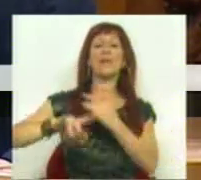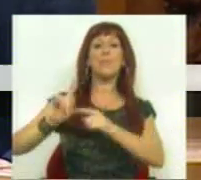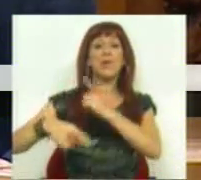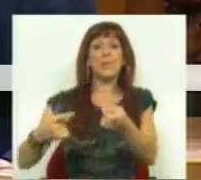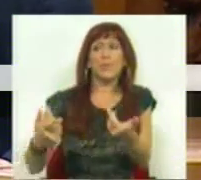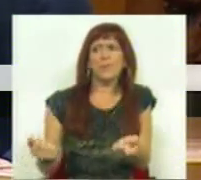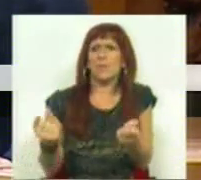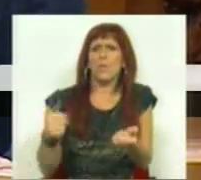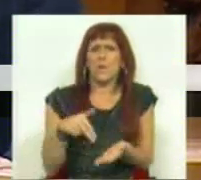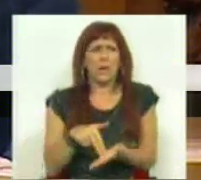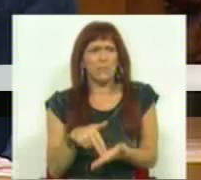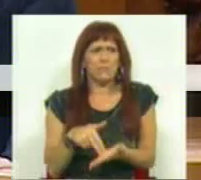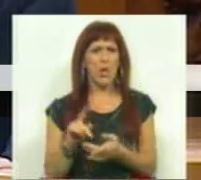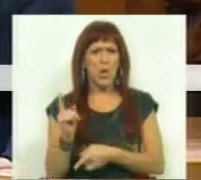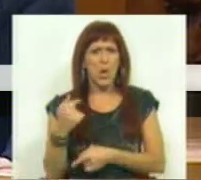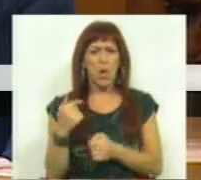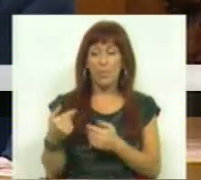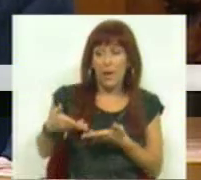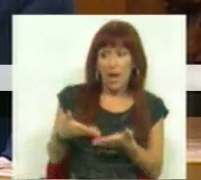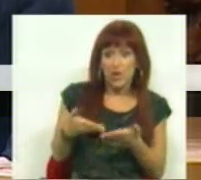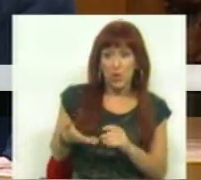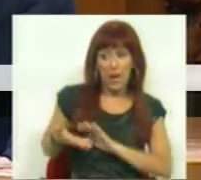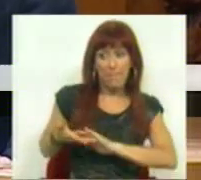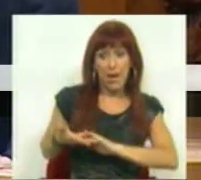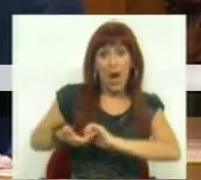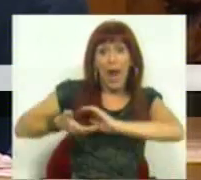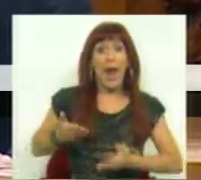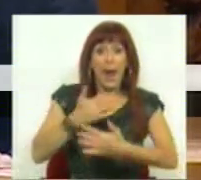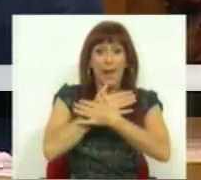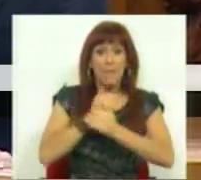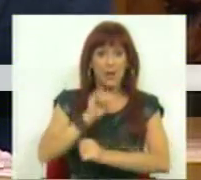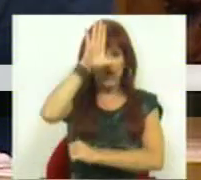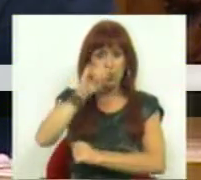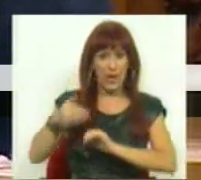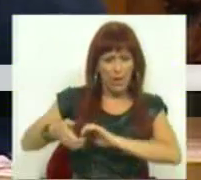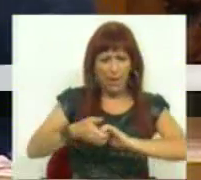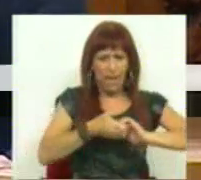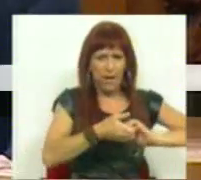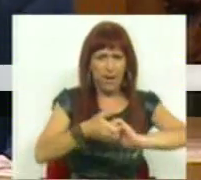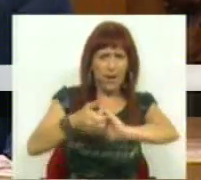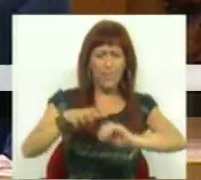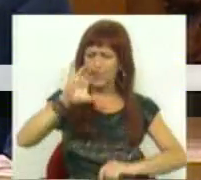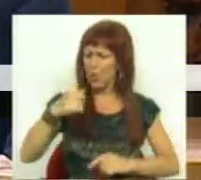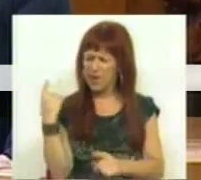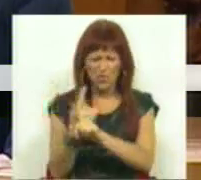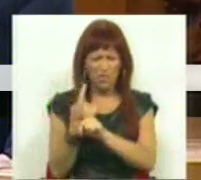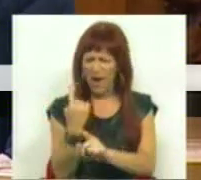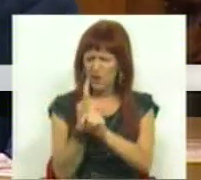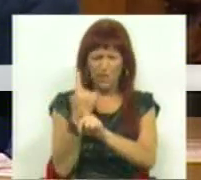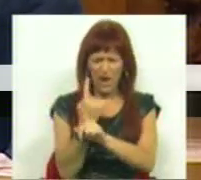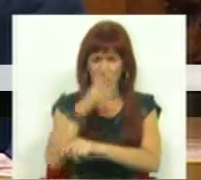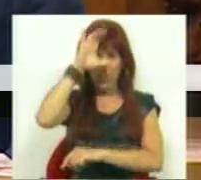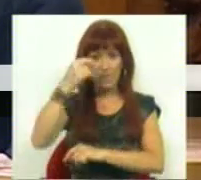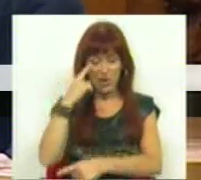depois não se aguenta de pé sem ser amparada pela mão amiga do Estado. Um país onde sucessivos governos